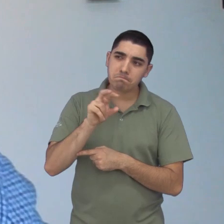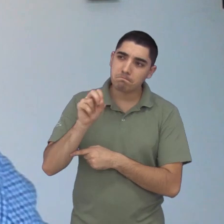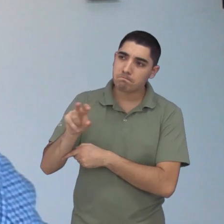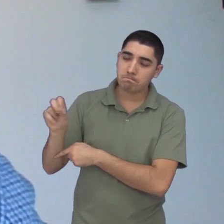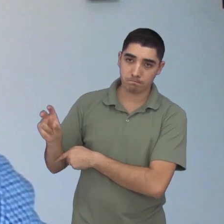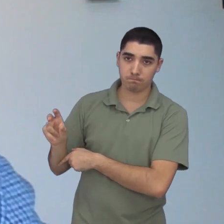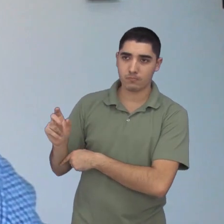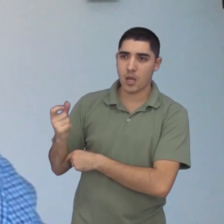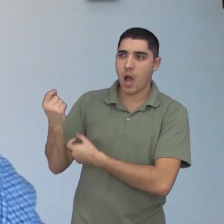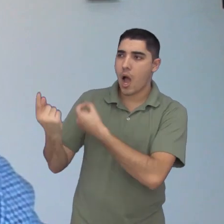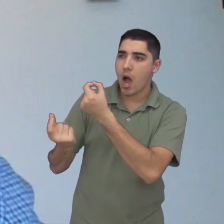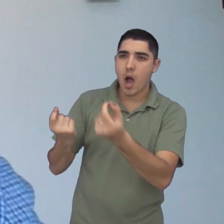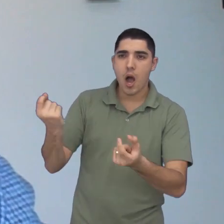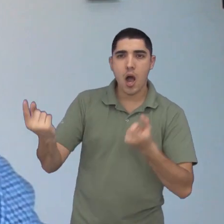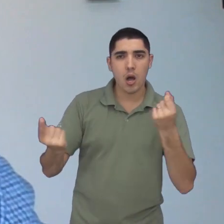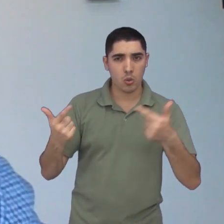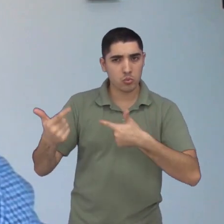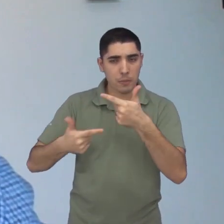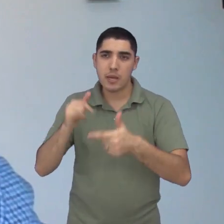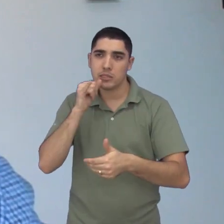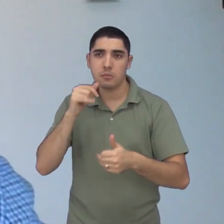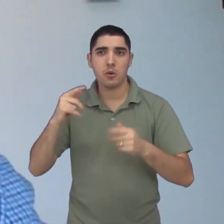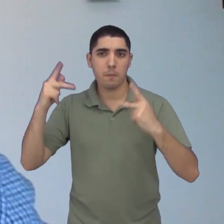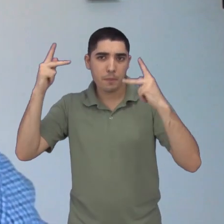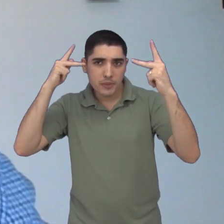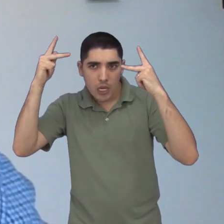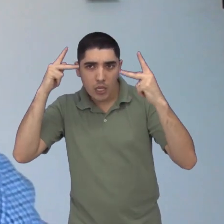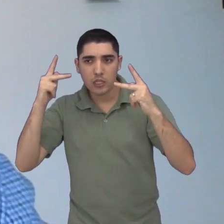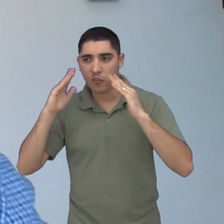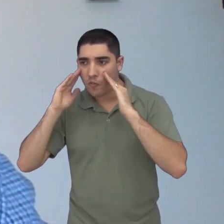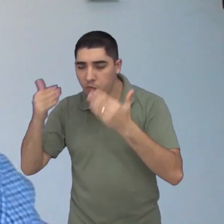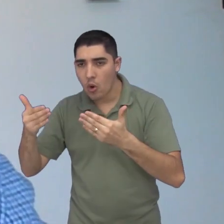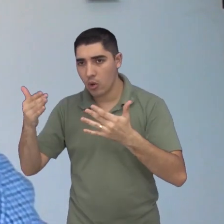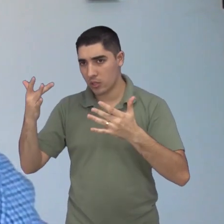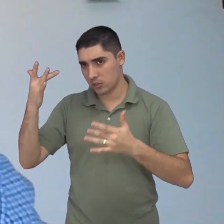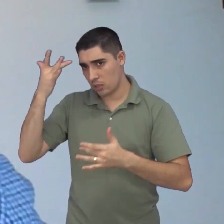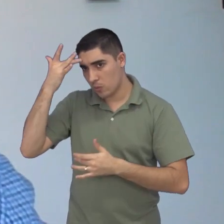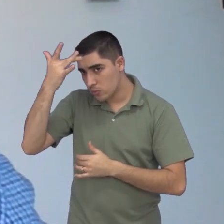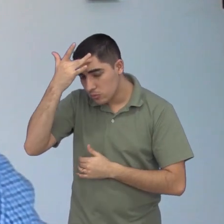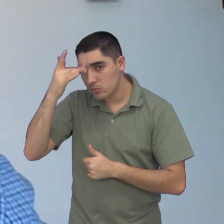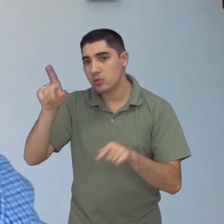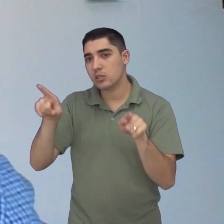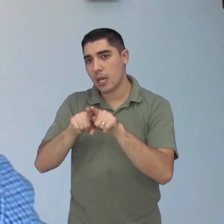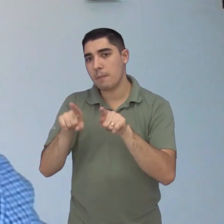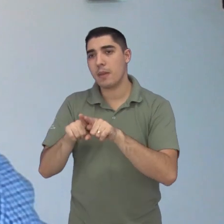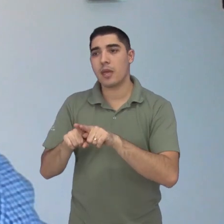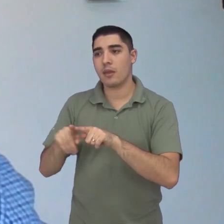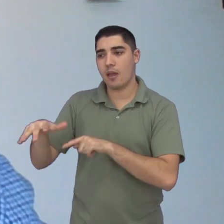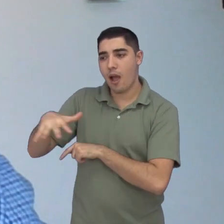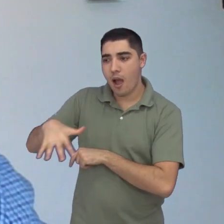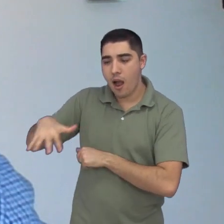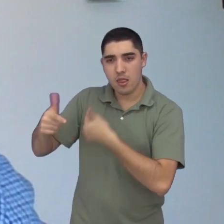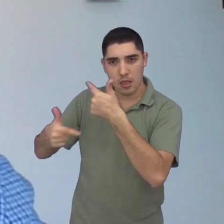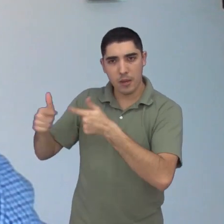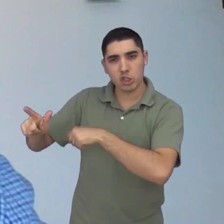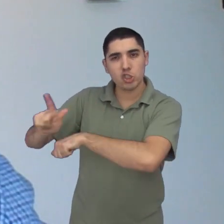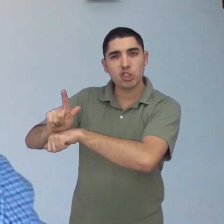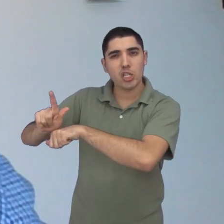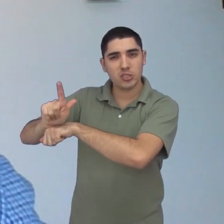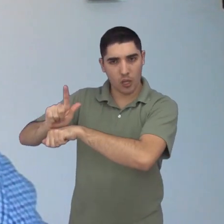trabalhos e estudos, tanto na área de psiquiatria e saúde mental, como na área de gestão, né, de pessoas,